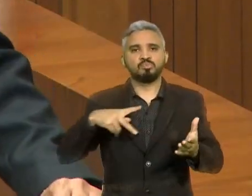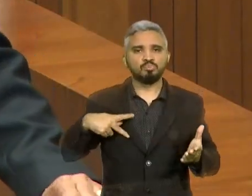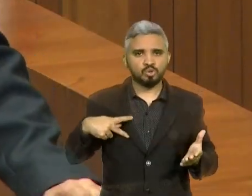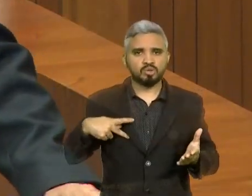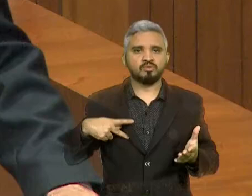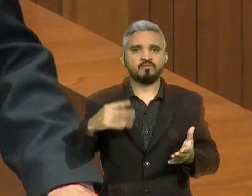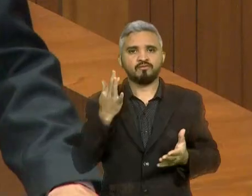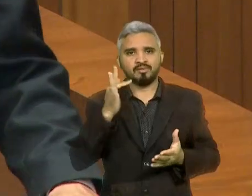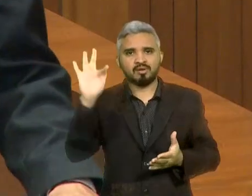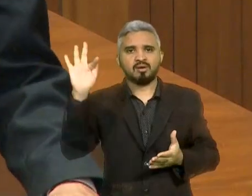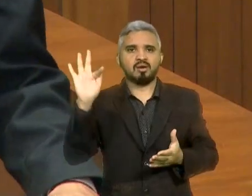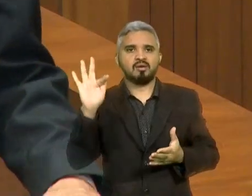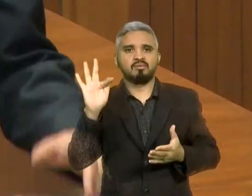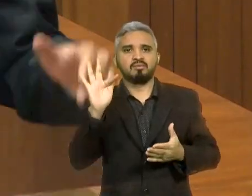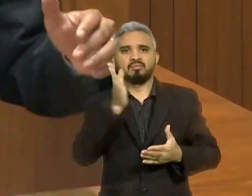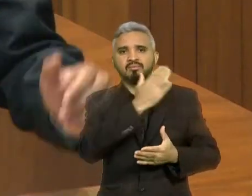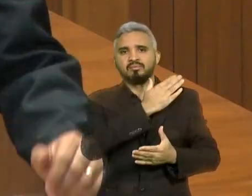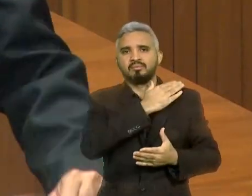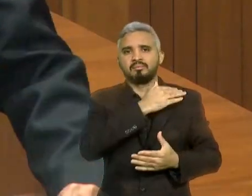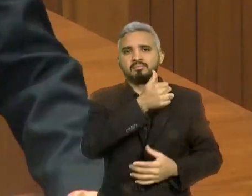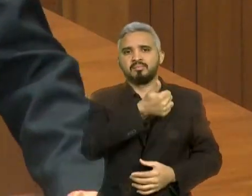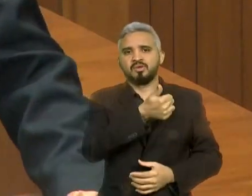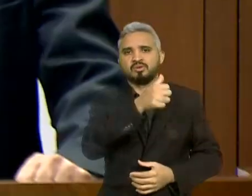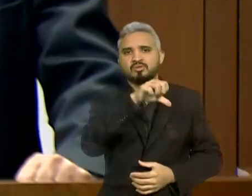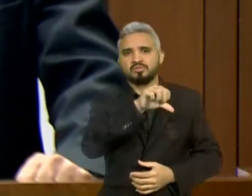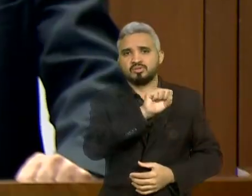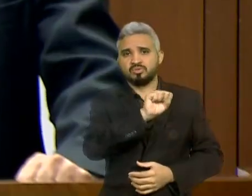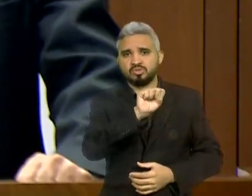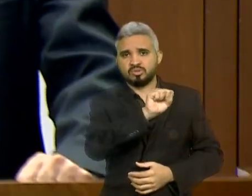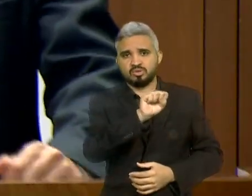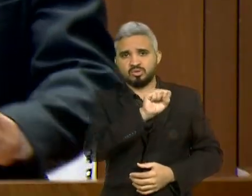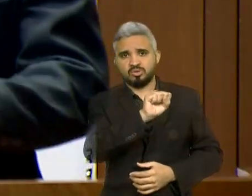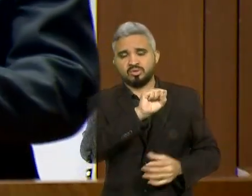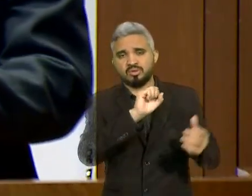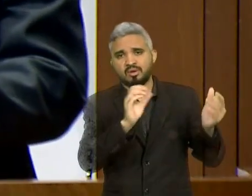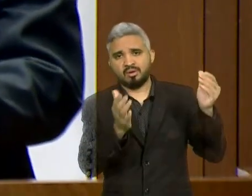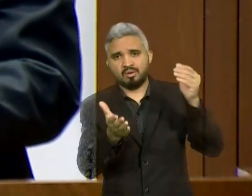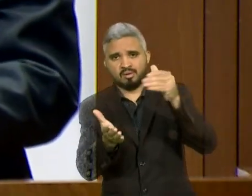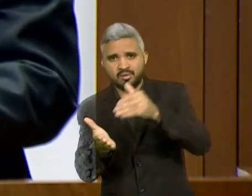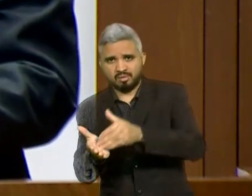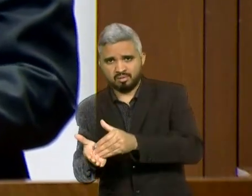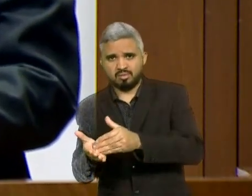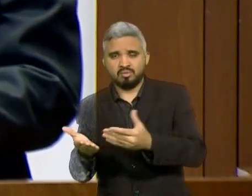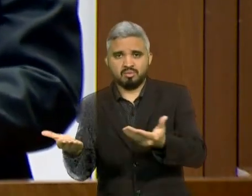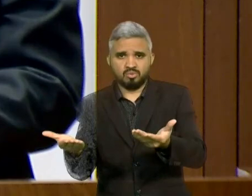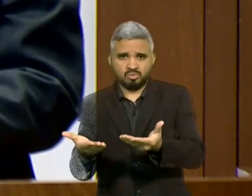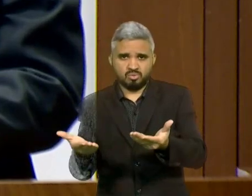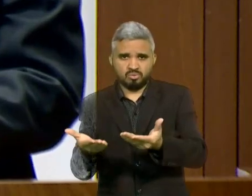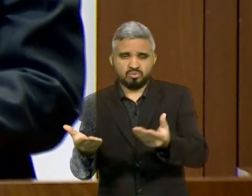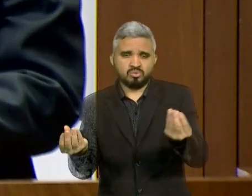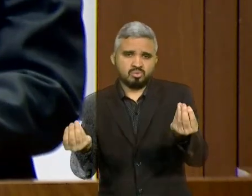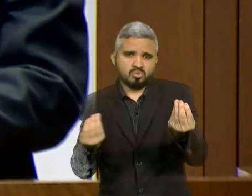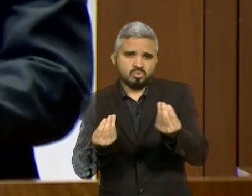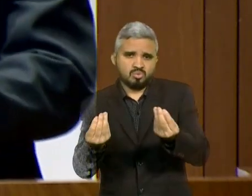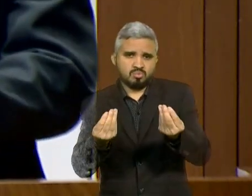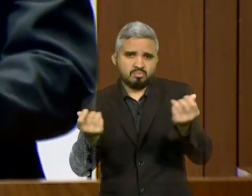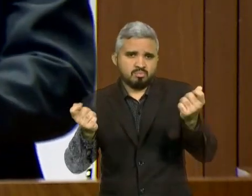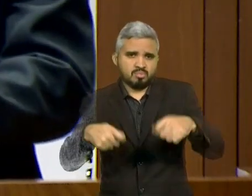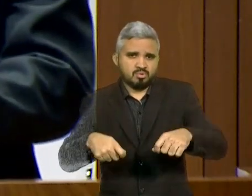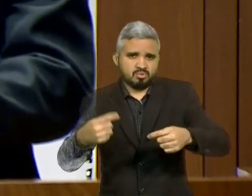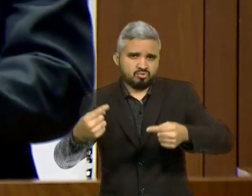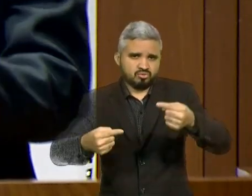de 1988 e como, no atual momento, a gente pode debater,